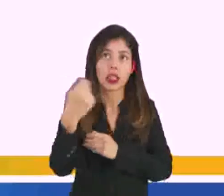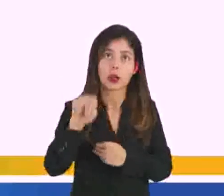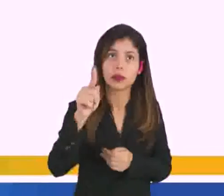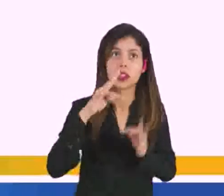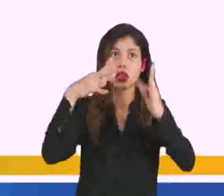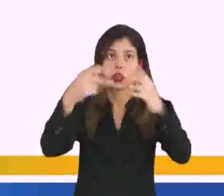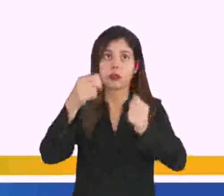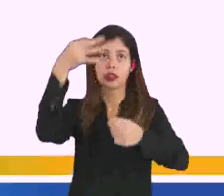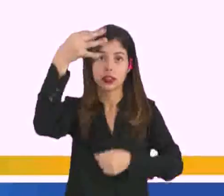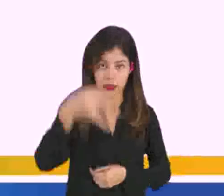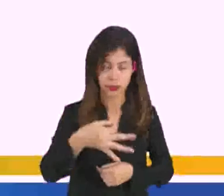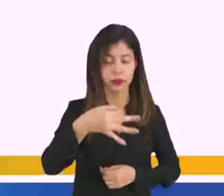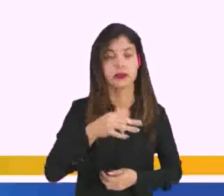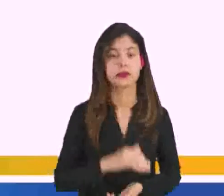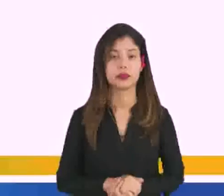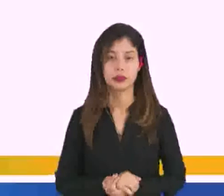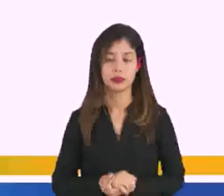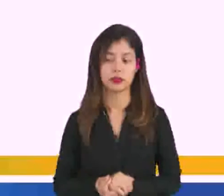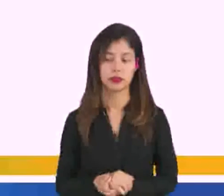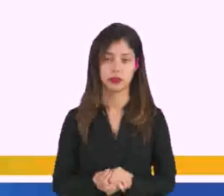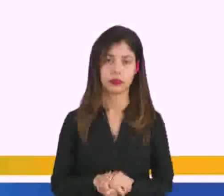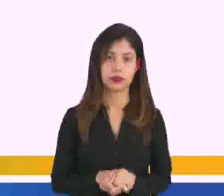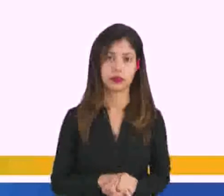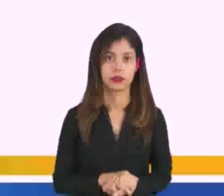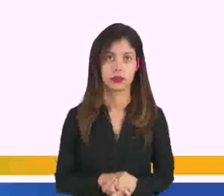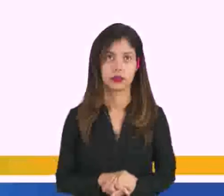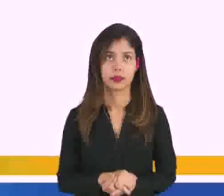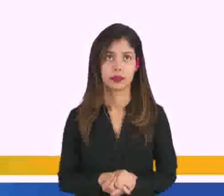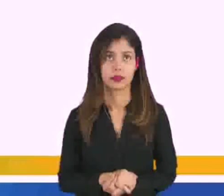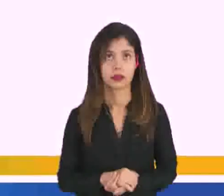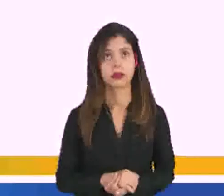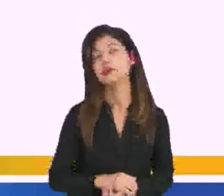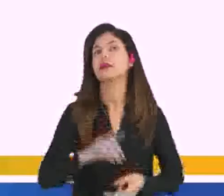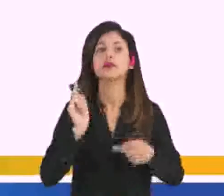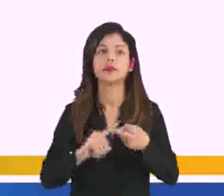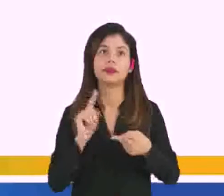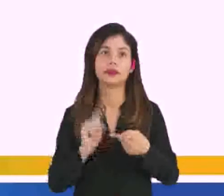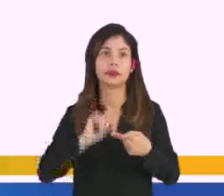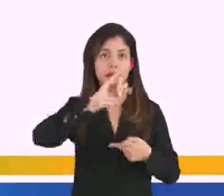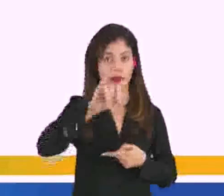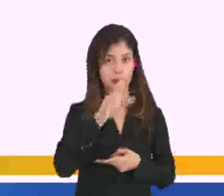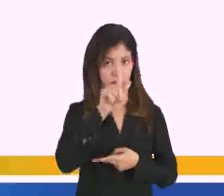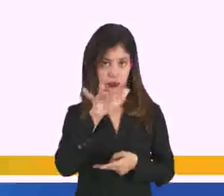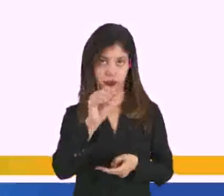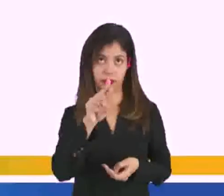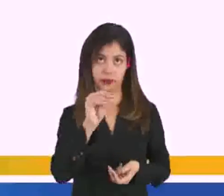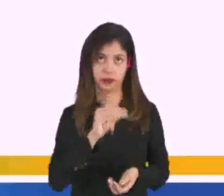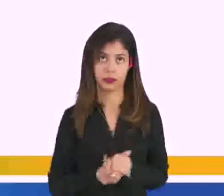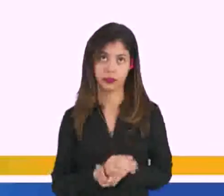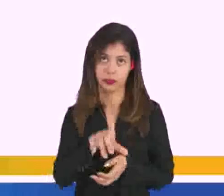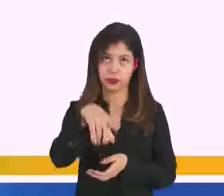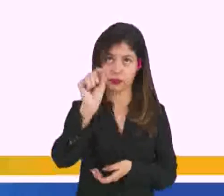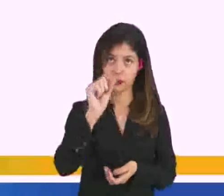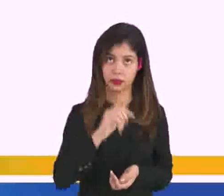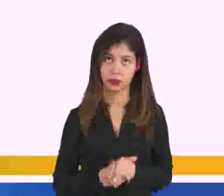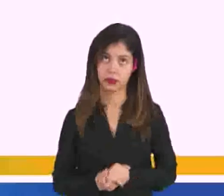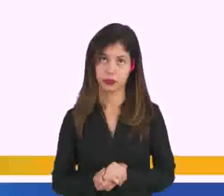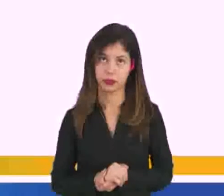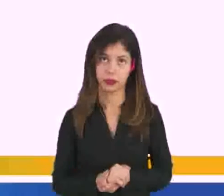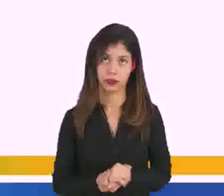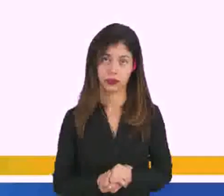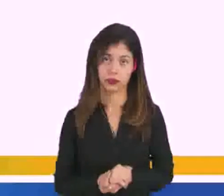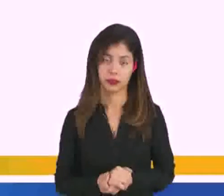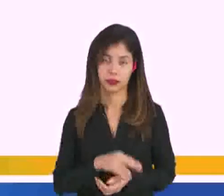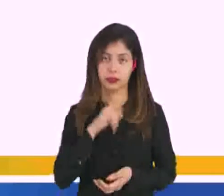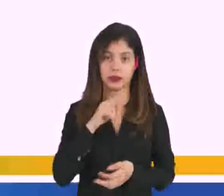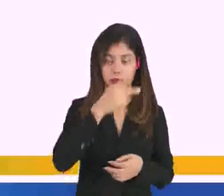não precisa estar totalmente definido para que ela seja efetuada. Já na amostra por julgamento, a escolha